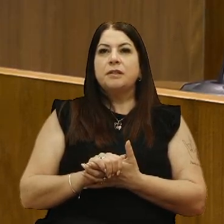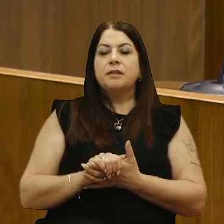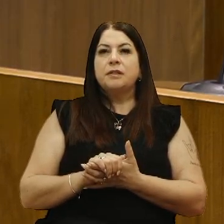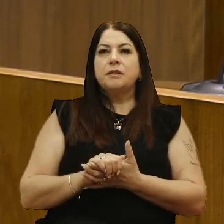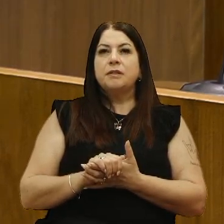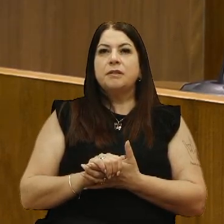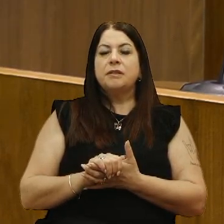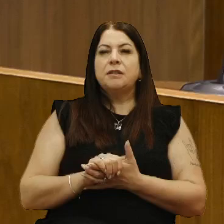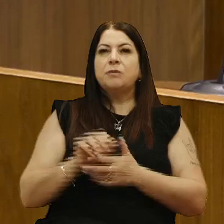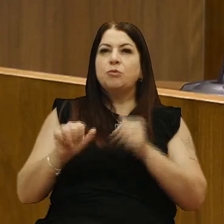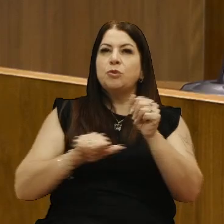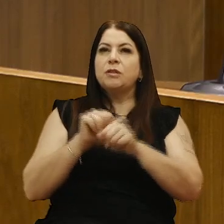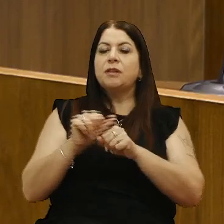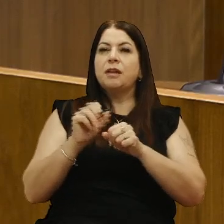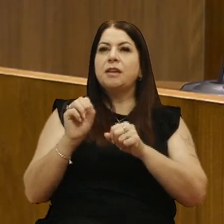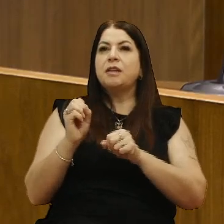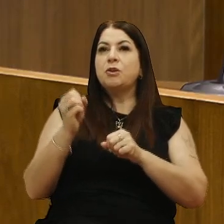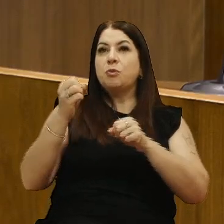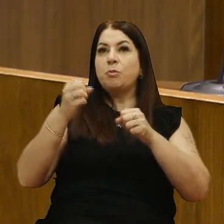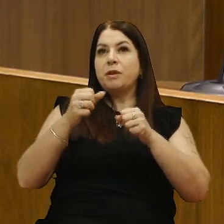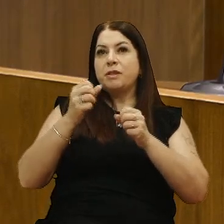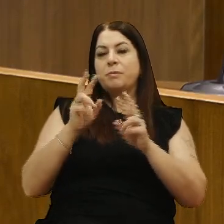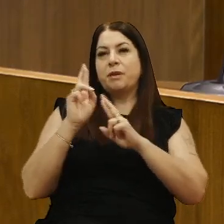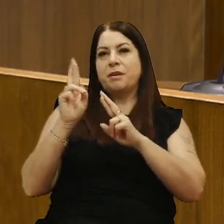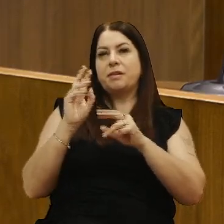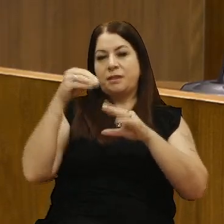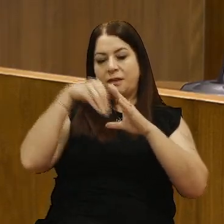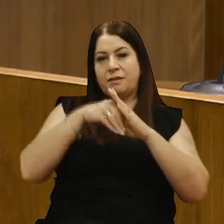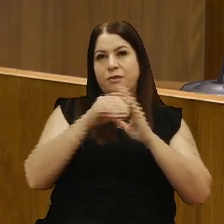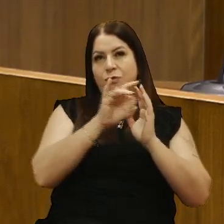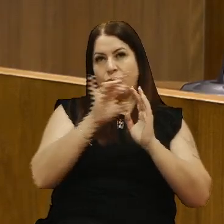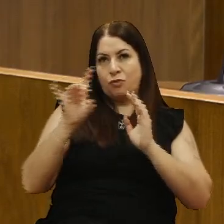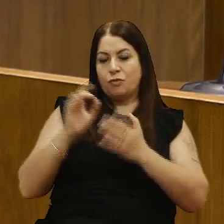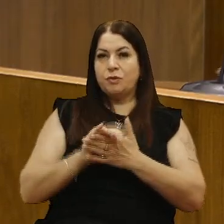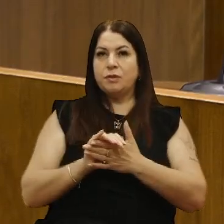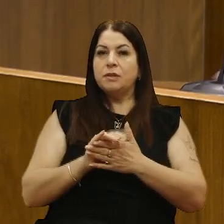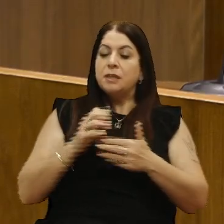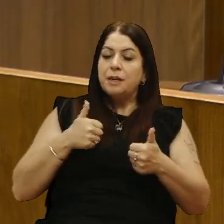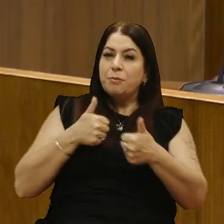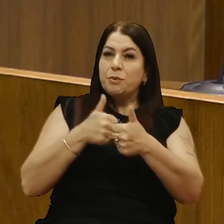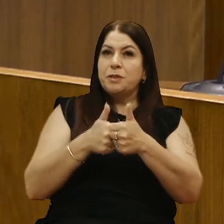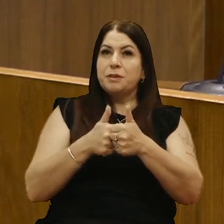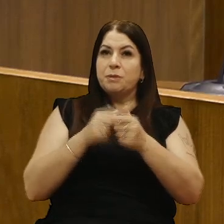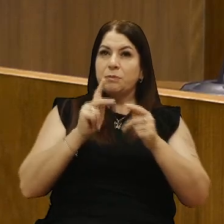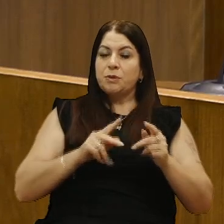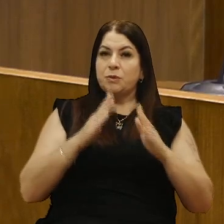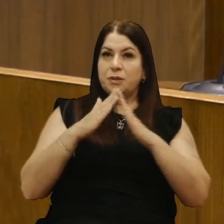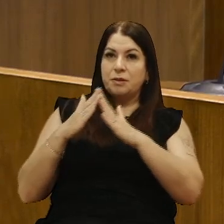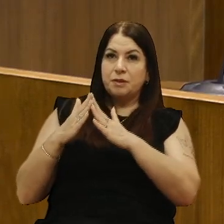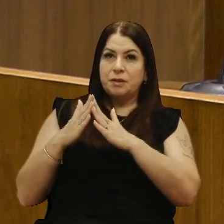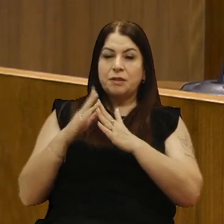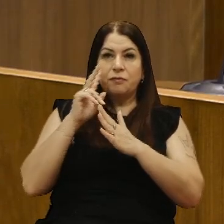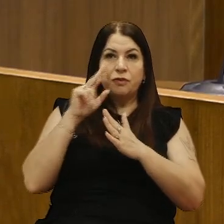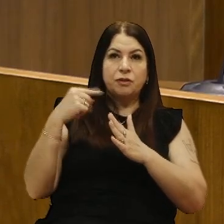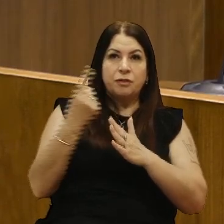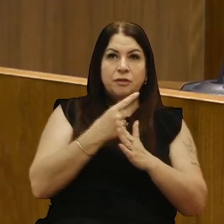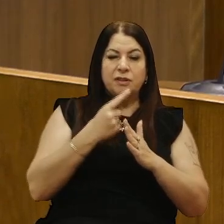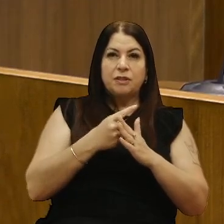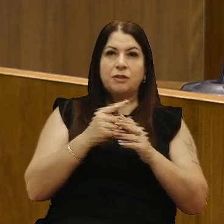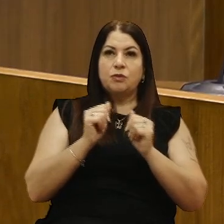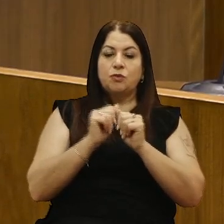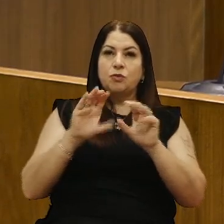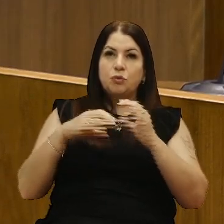e renovar a luz que habita em cada um de nós. Ele aproxima os moradores, fortalece os laços